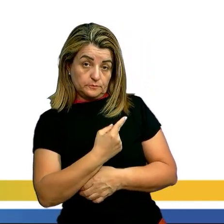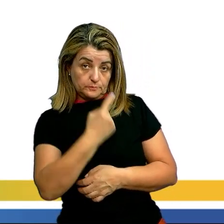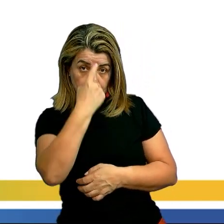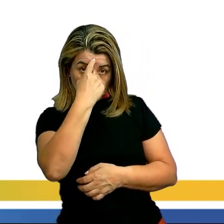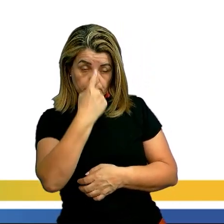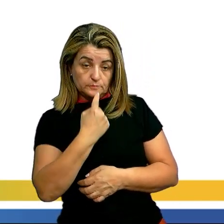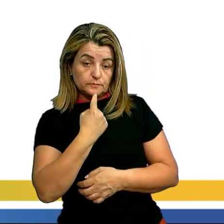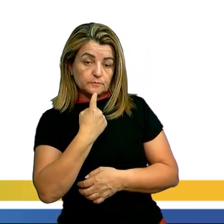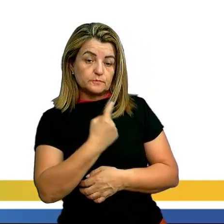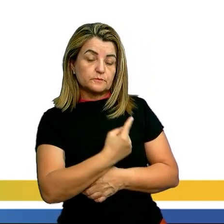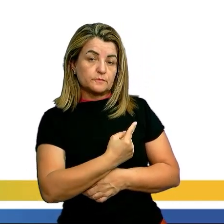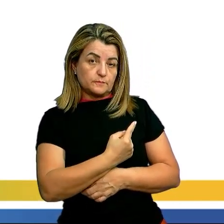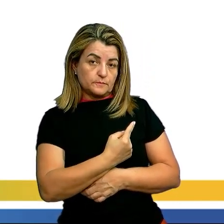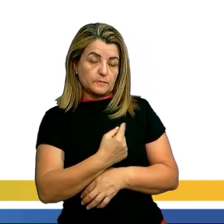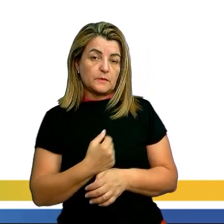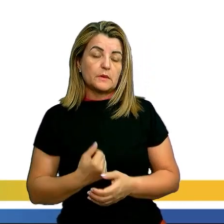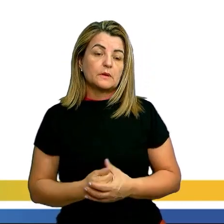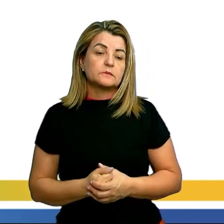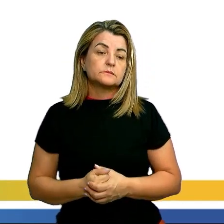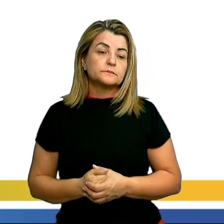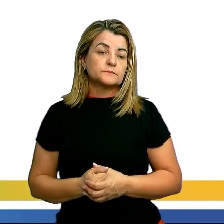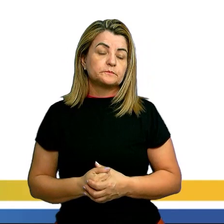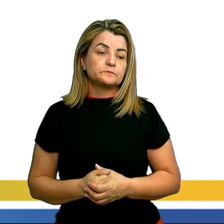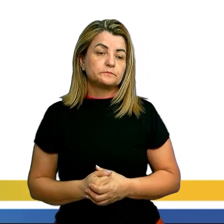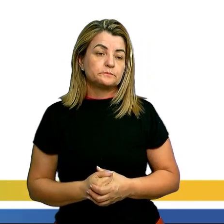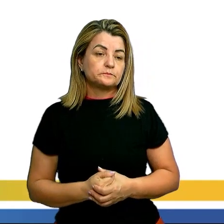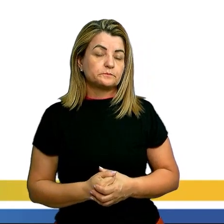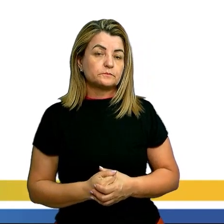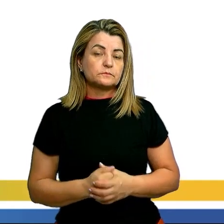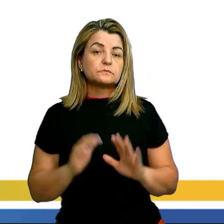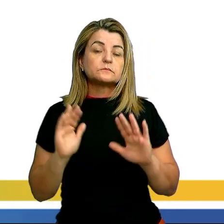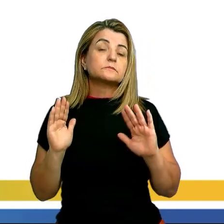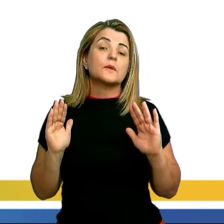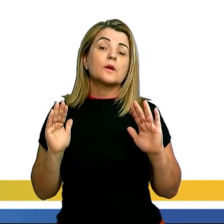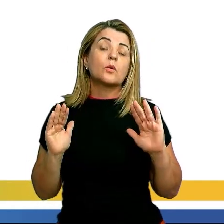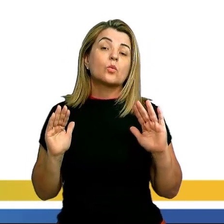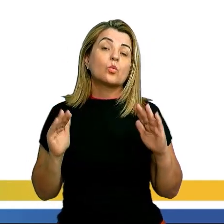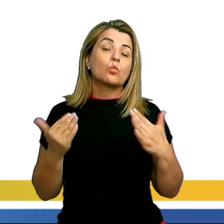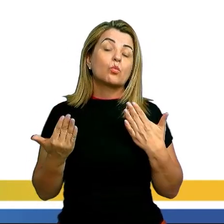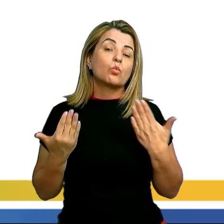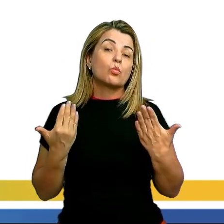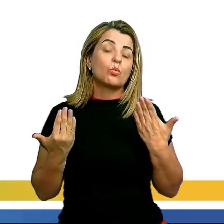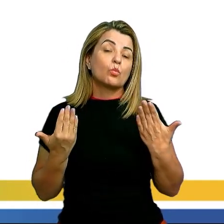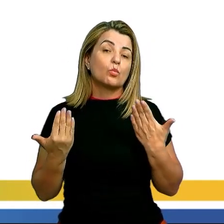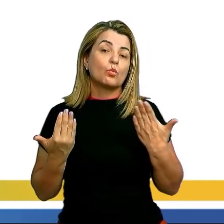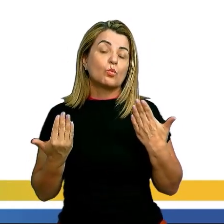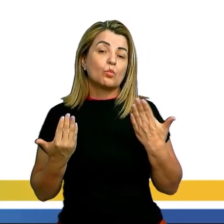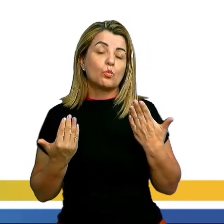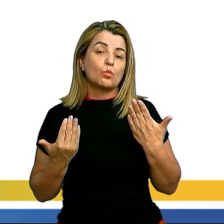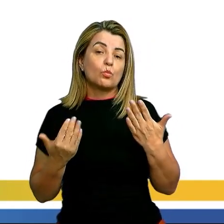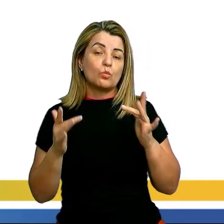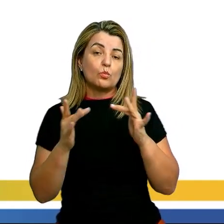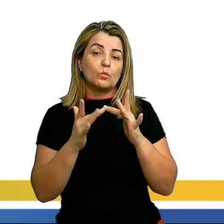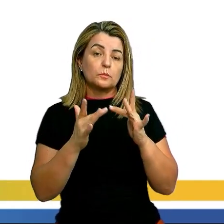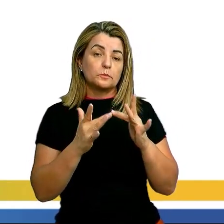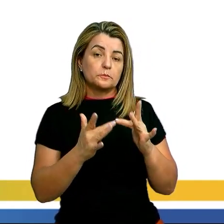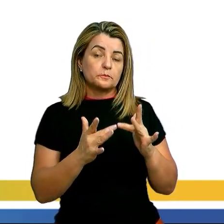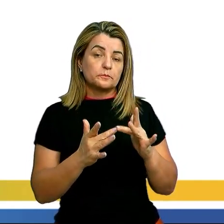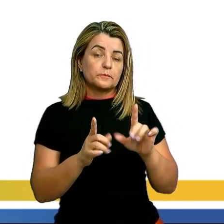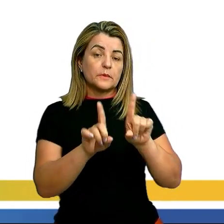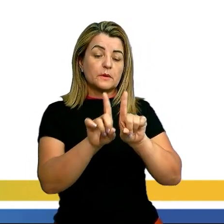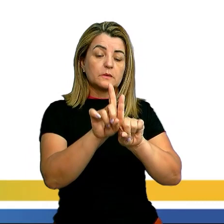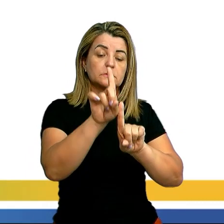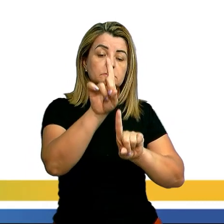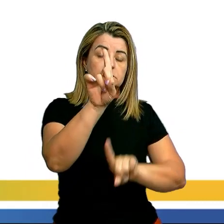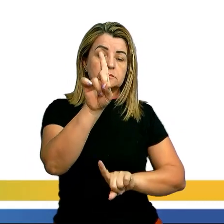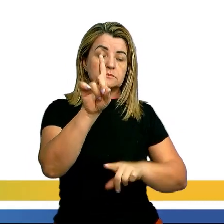esse gráfico aí, tá bom? Vamos lá. Qual é a relação algébrica entre as temperaturas nessas